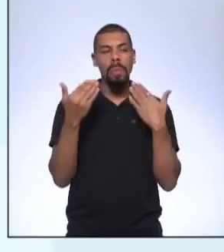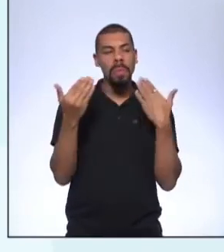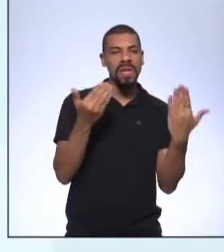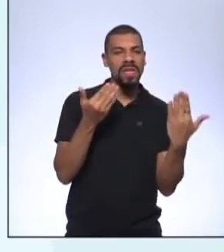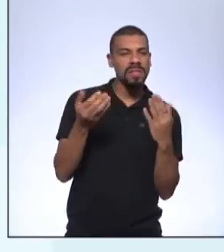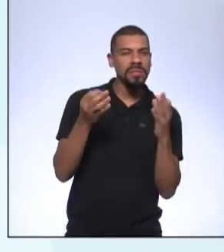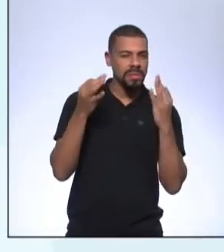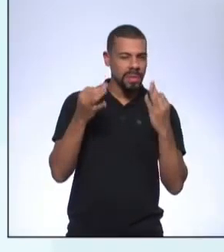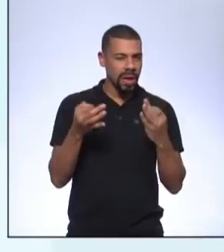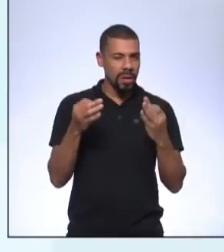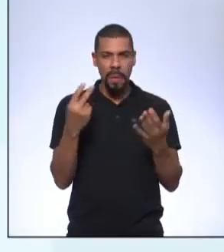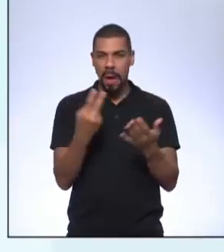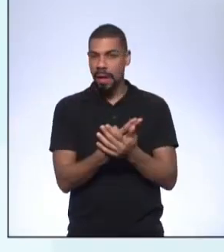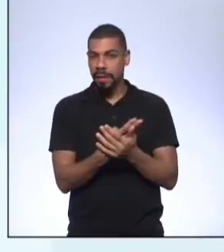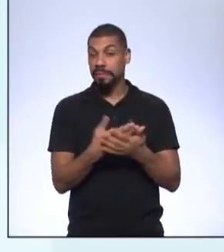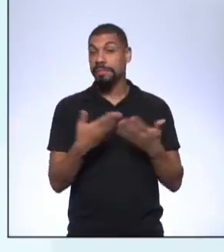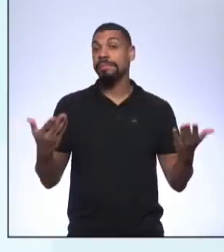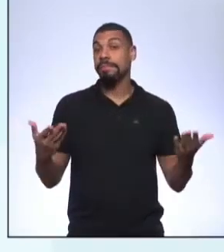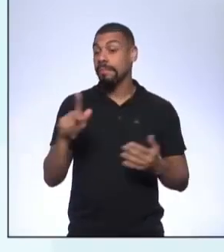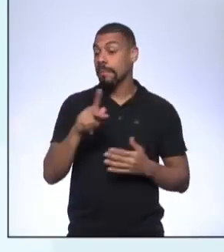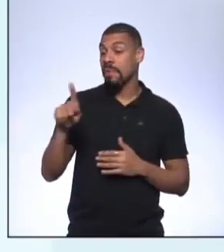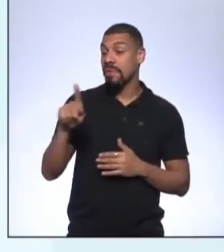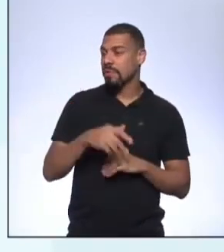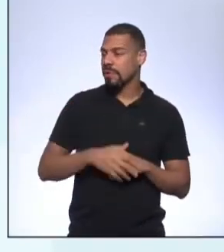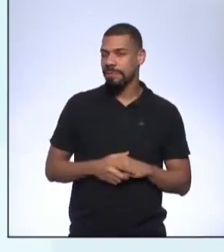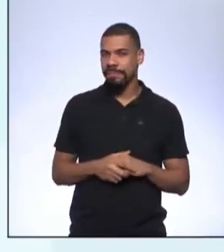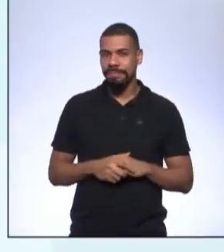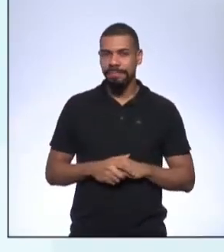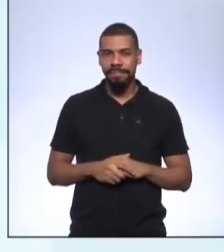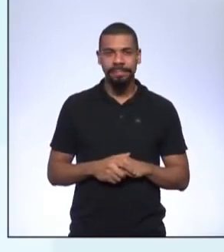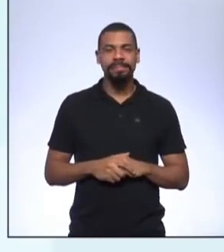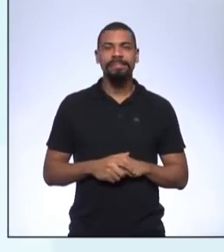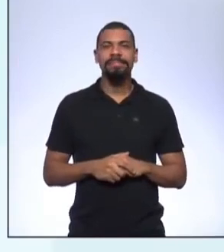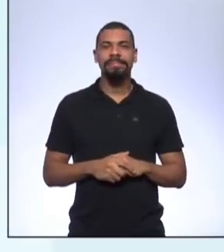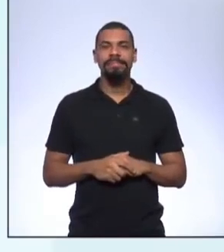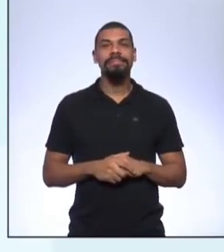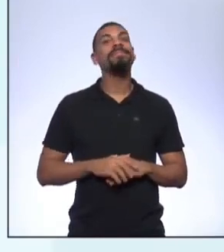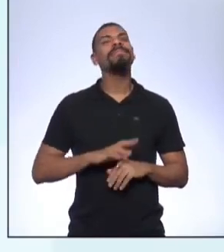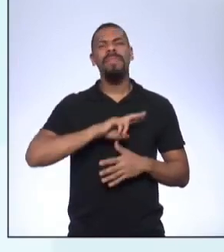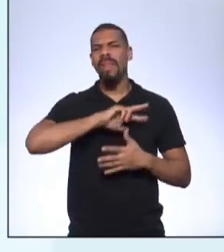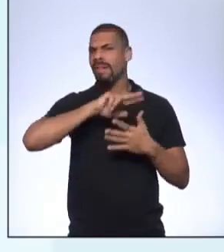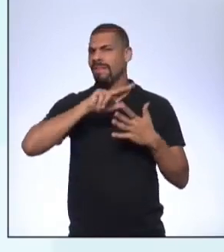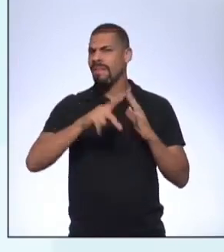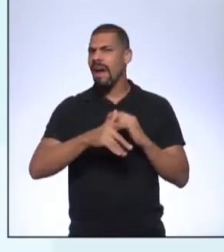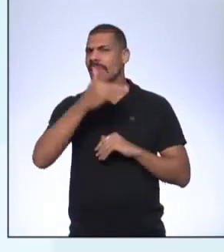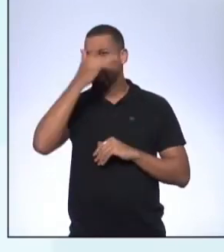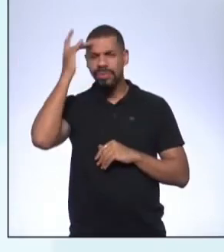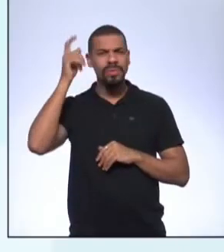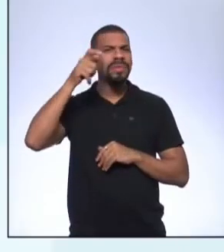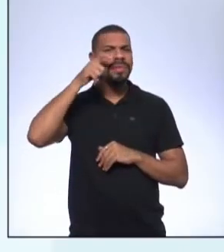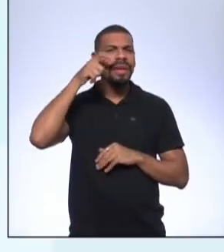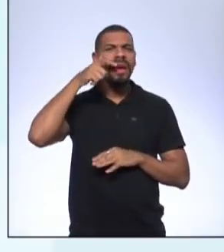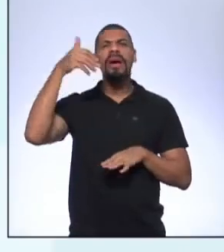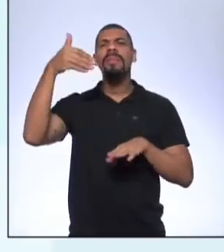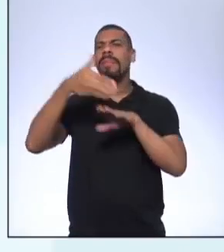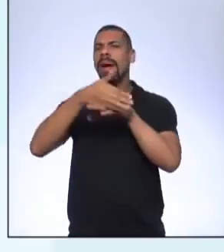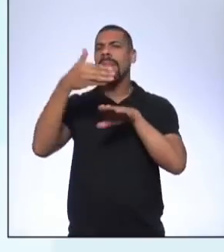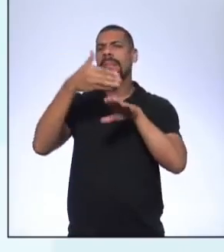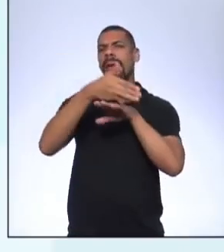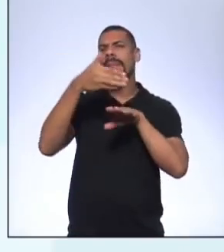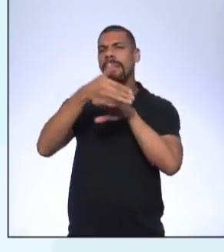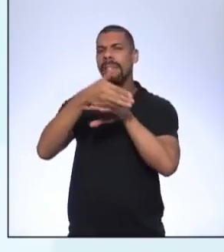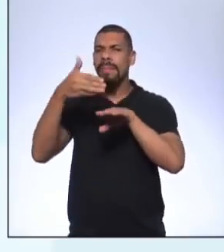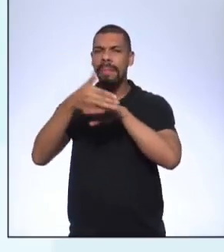ideia de absolutismo? E aí, Janaína? Olá, professora Luíse, muitas interações interessantes. O Pedro